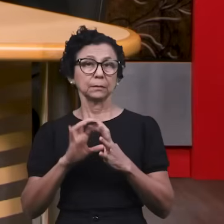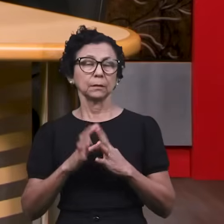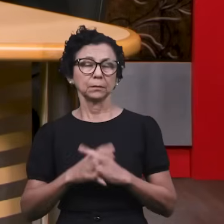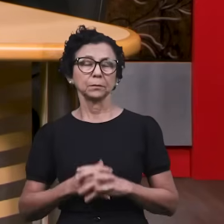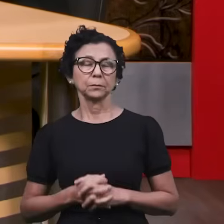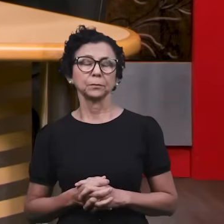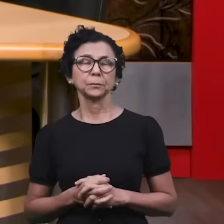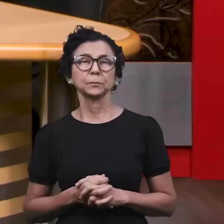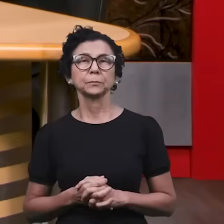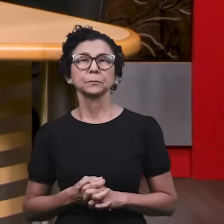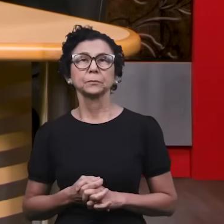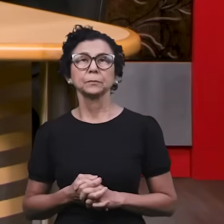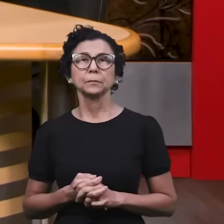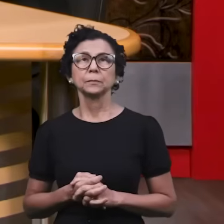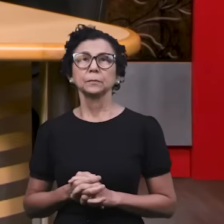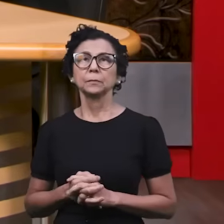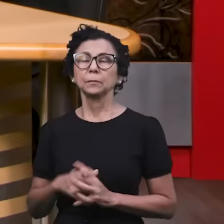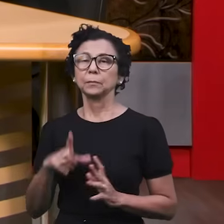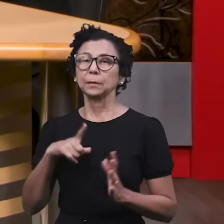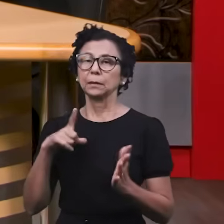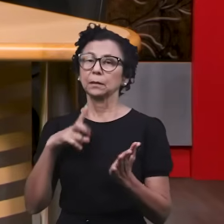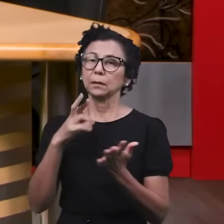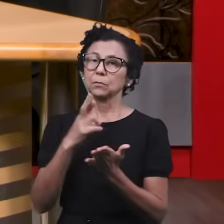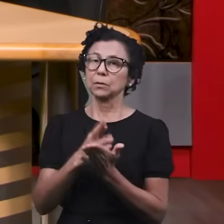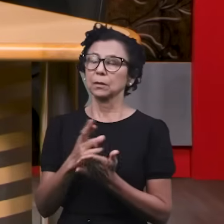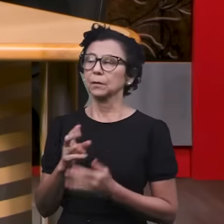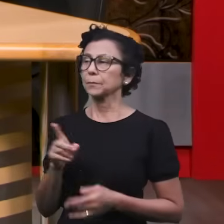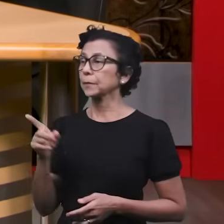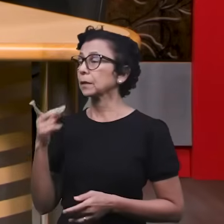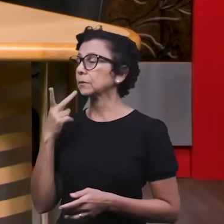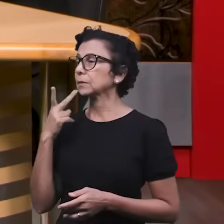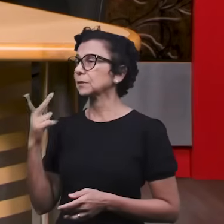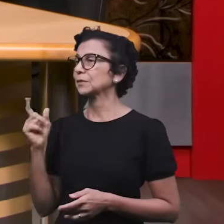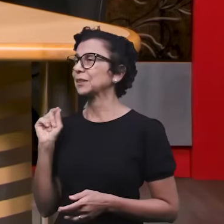anotei uma coisa aqui, Amadeu, você talvez nem lembre, mas você que falou.